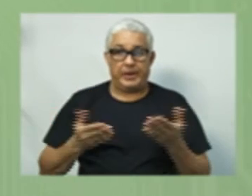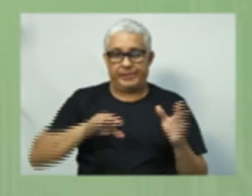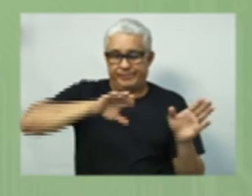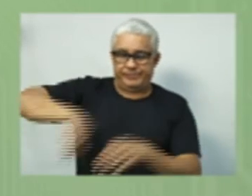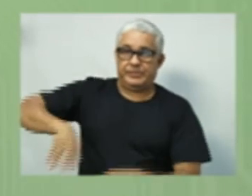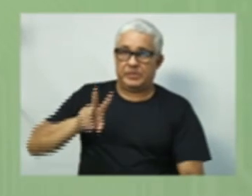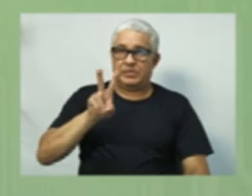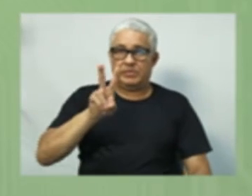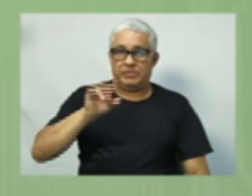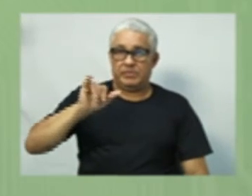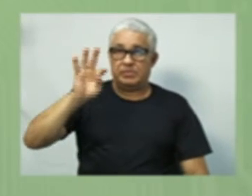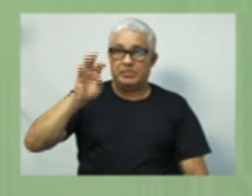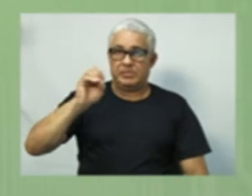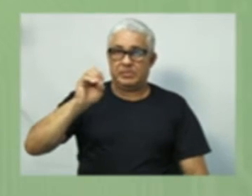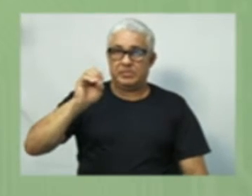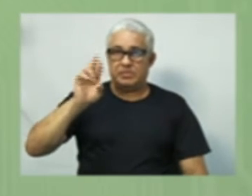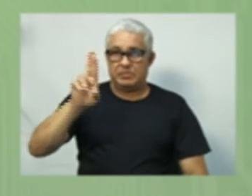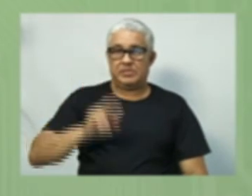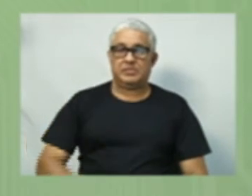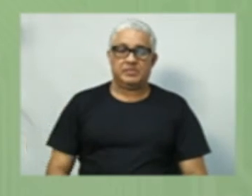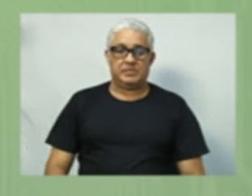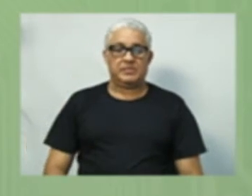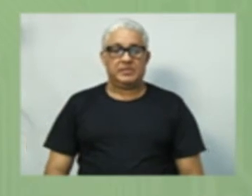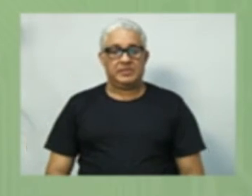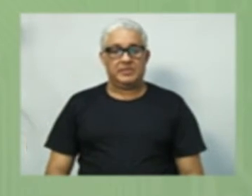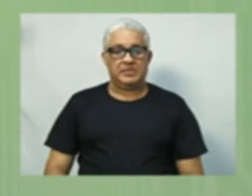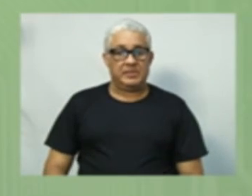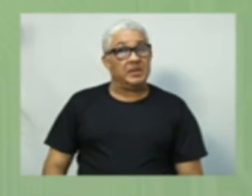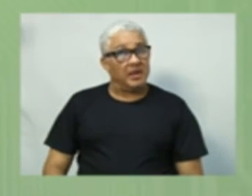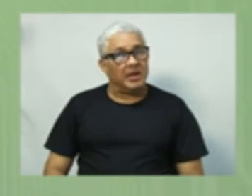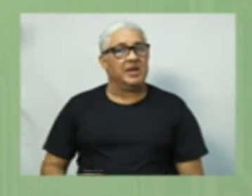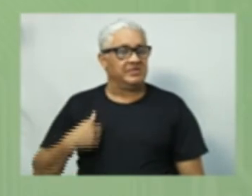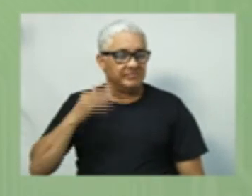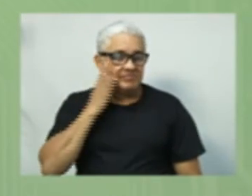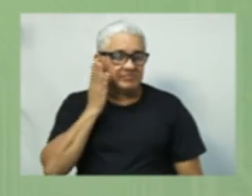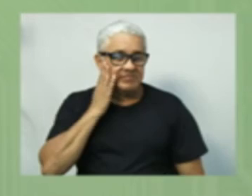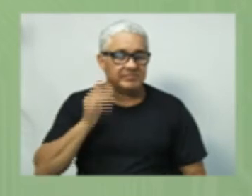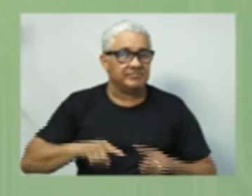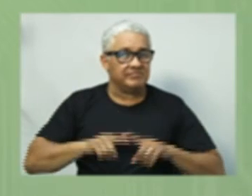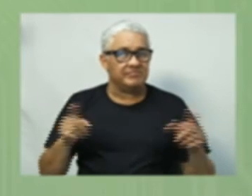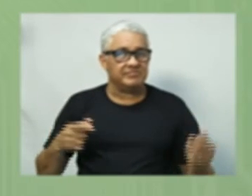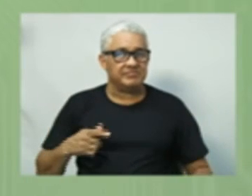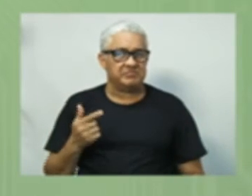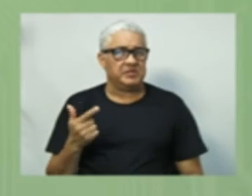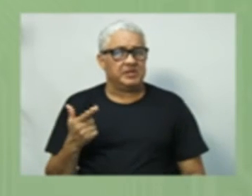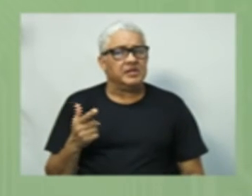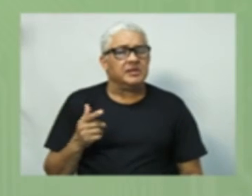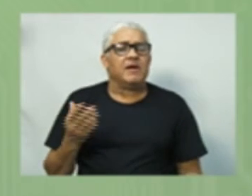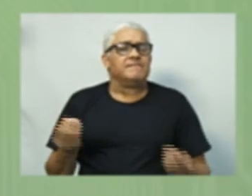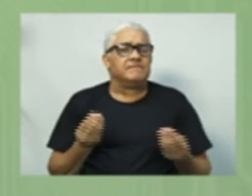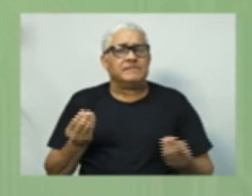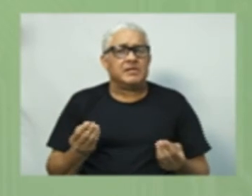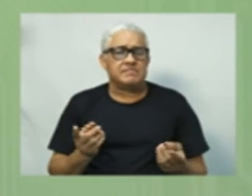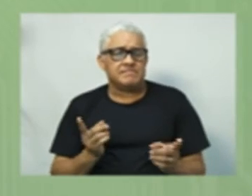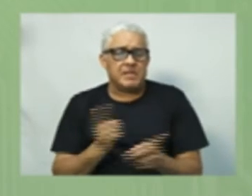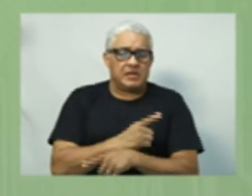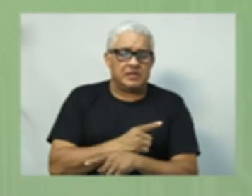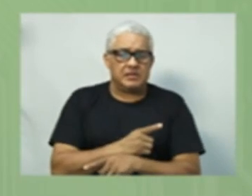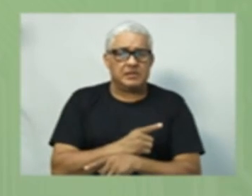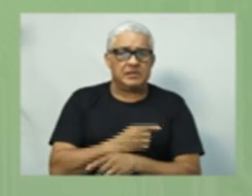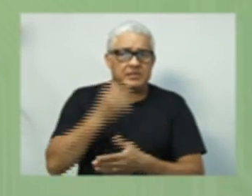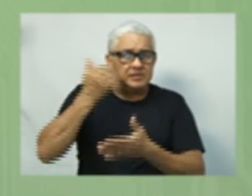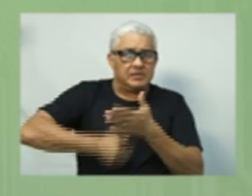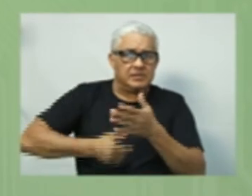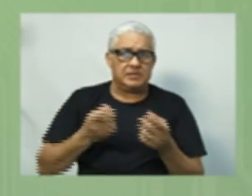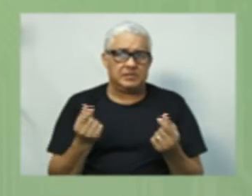de novo. Peraí, me esperei. Agora vai lá. Eu sei. Mas será que não tem algum jeito de pagar menos tributos? E